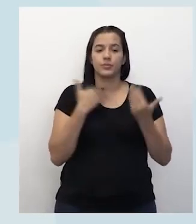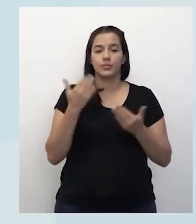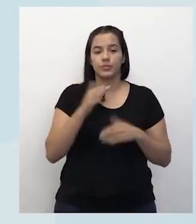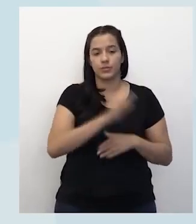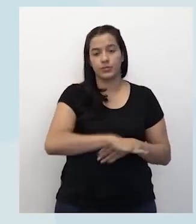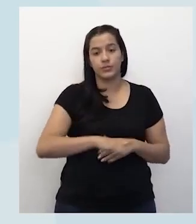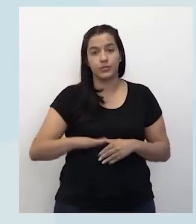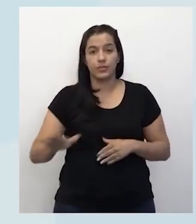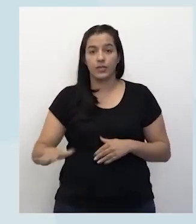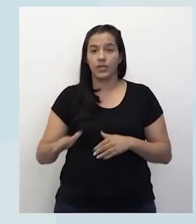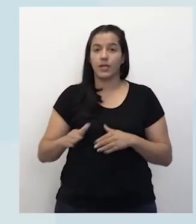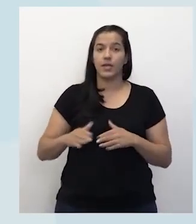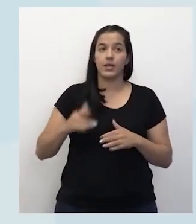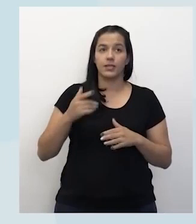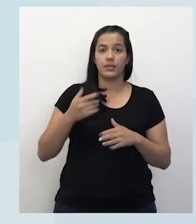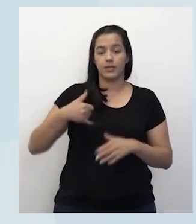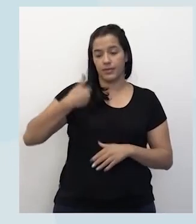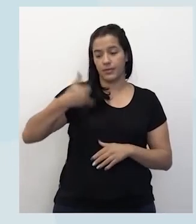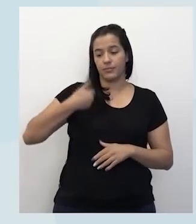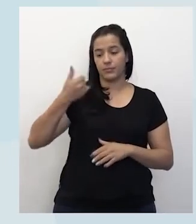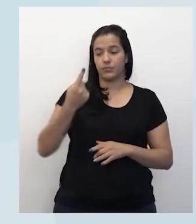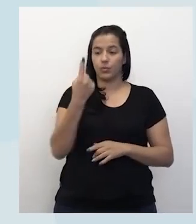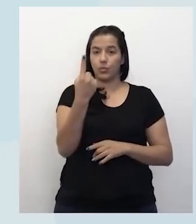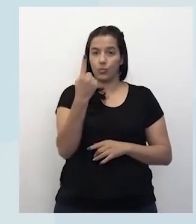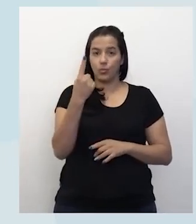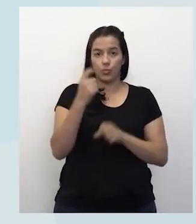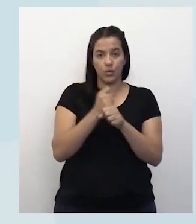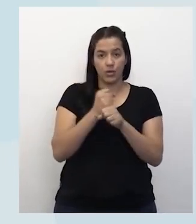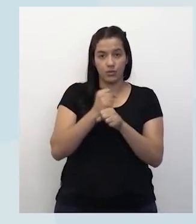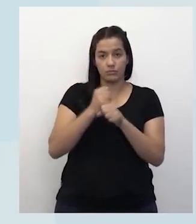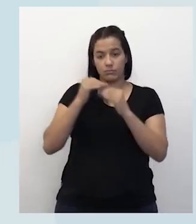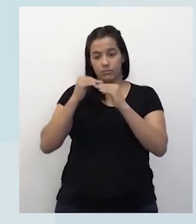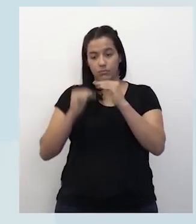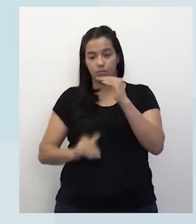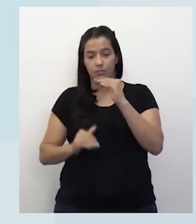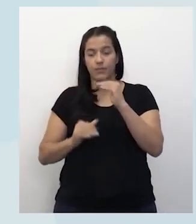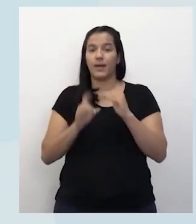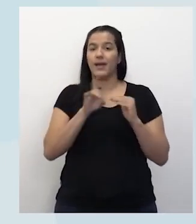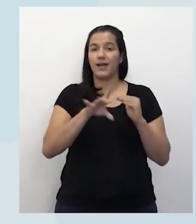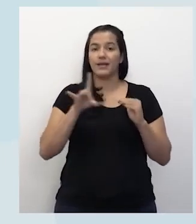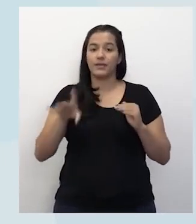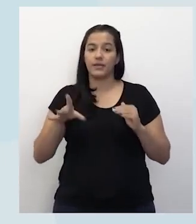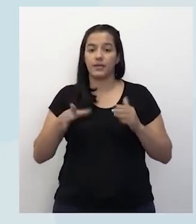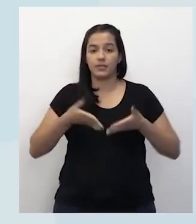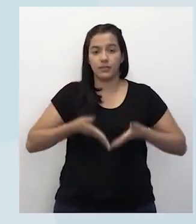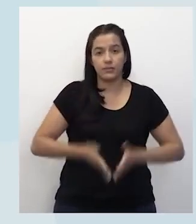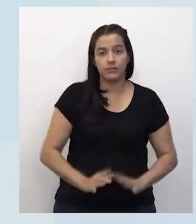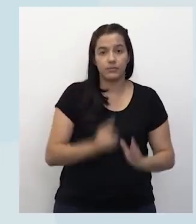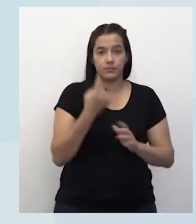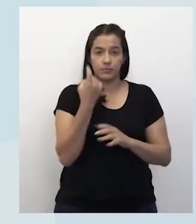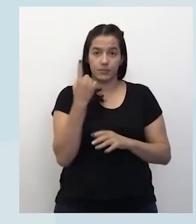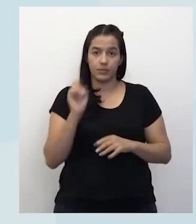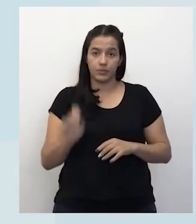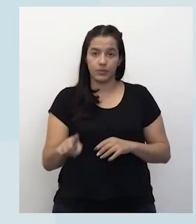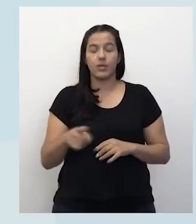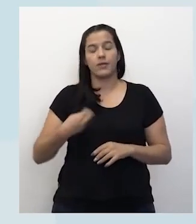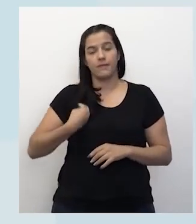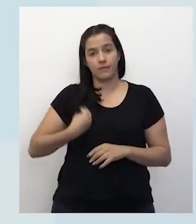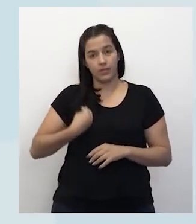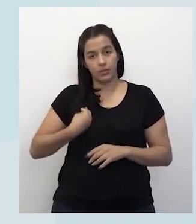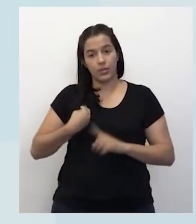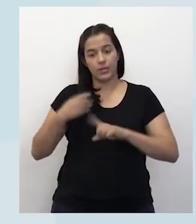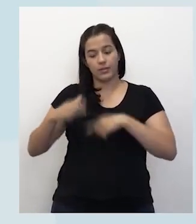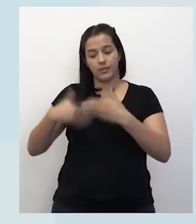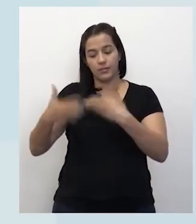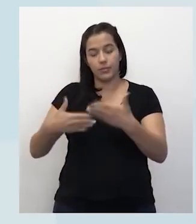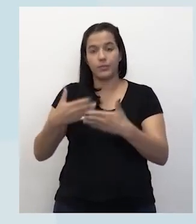crianças que não completaram um ano de vida a cada 1.000 nascidos vivos, tá certo? Então nasceram vivos, os que não